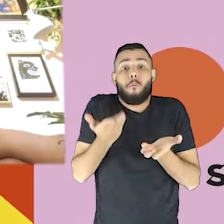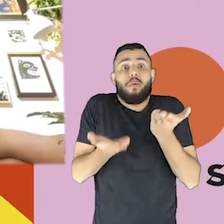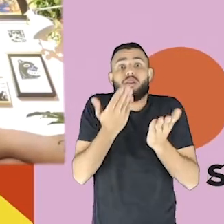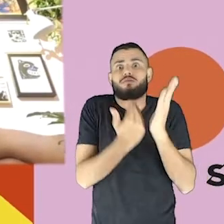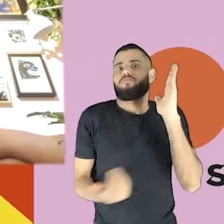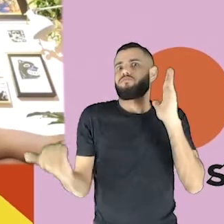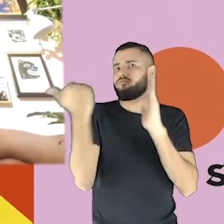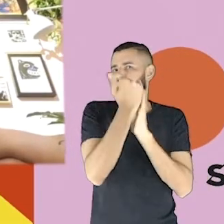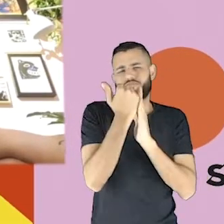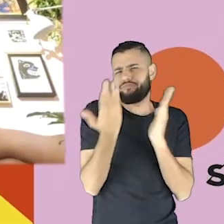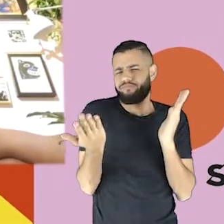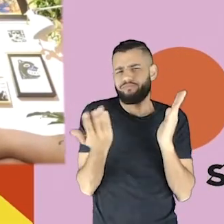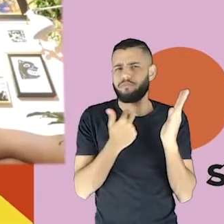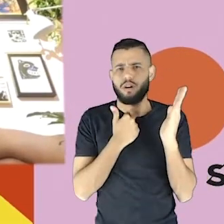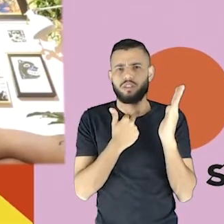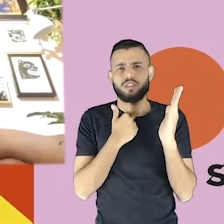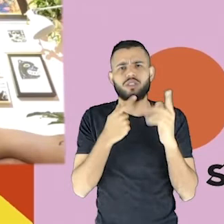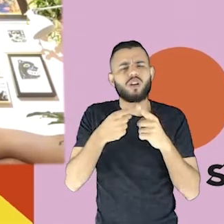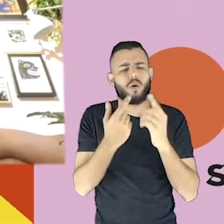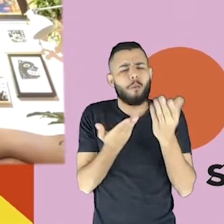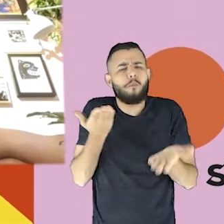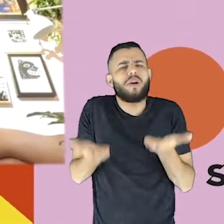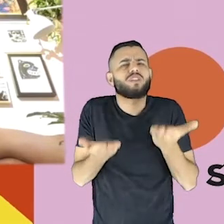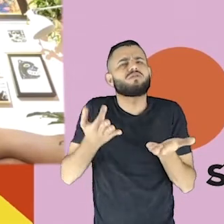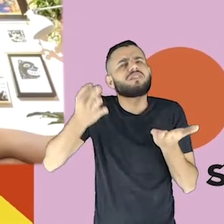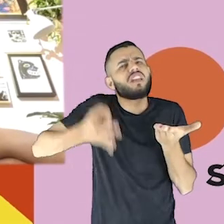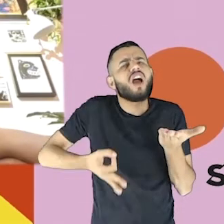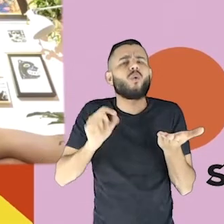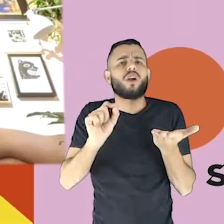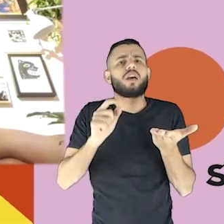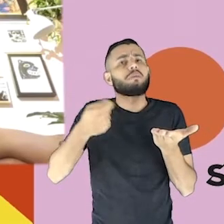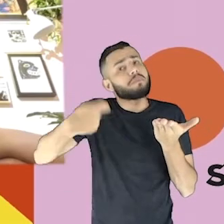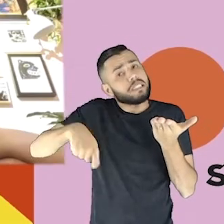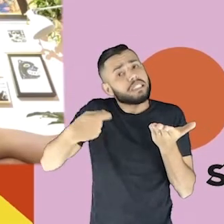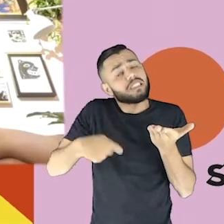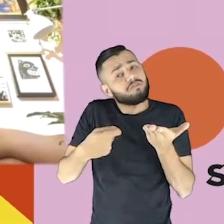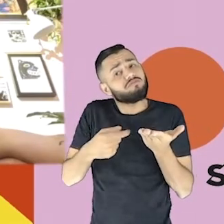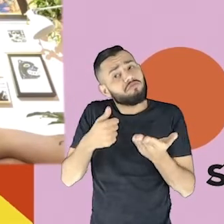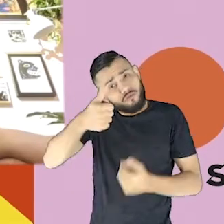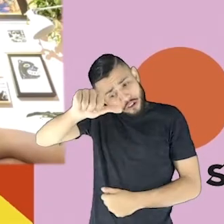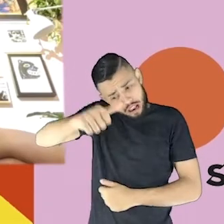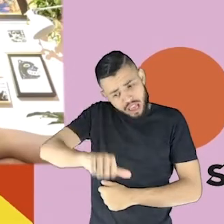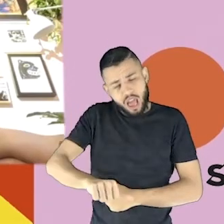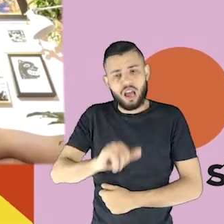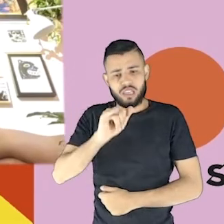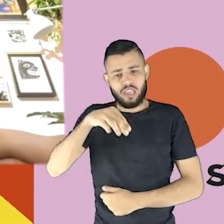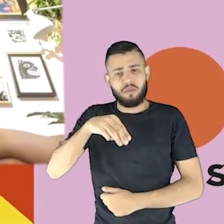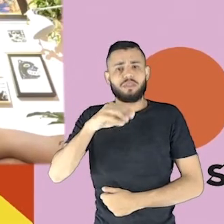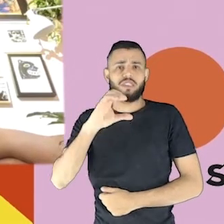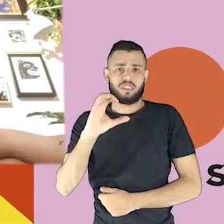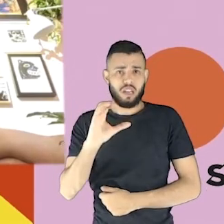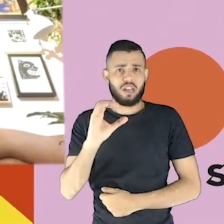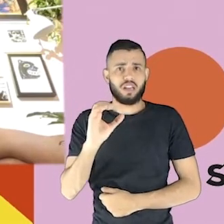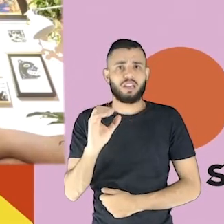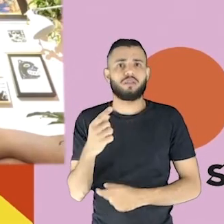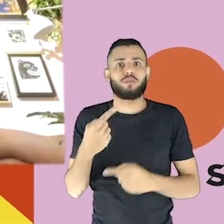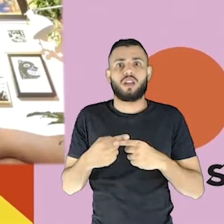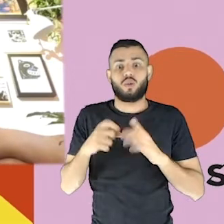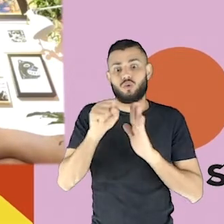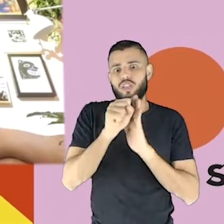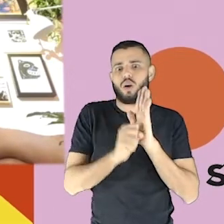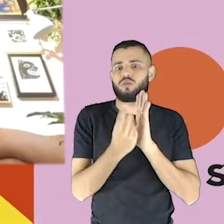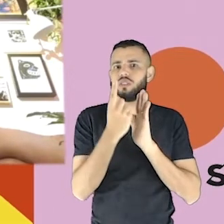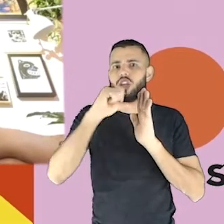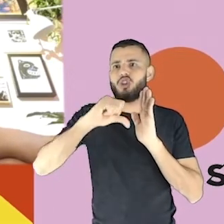o que é peso ideal, gente? A gente fala de peso ideal a partir de um IMC, que é isso que você está falando, tipo, de um índice do